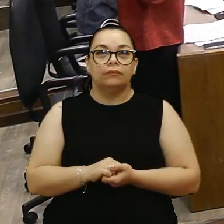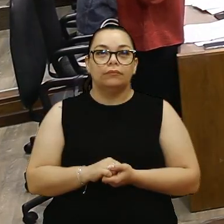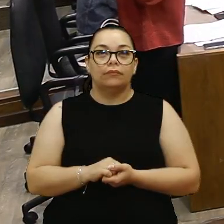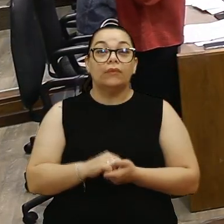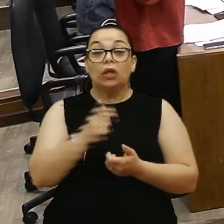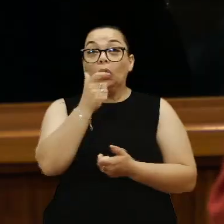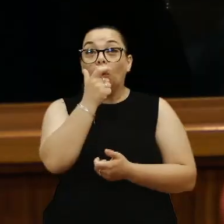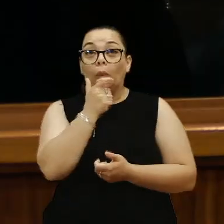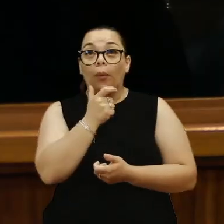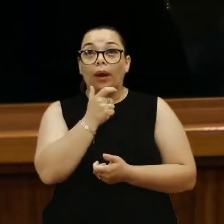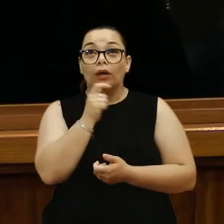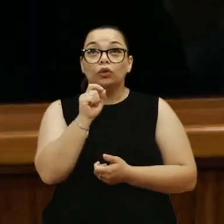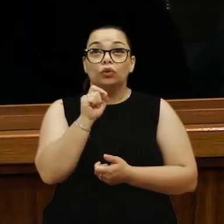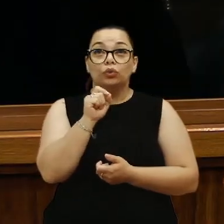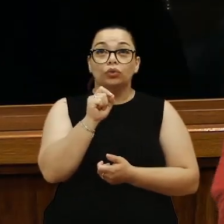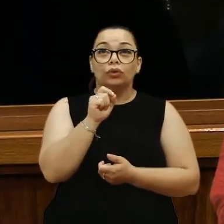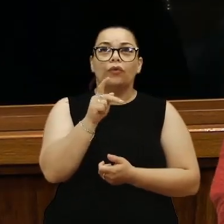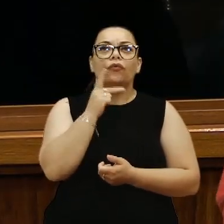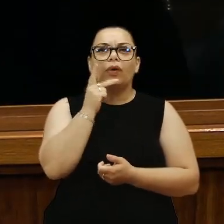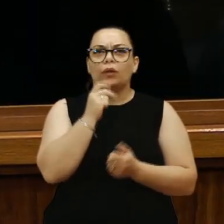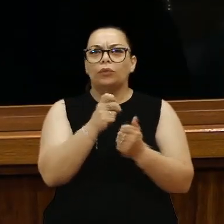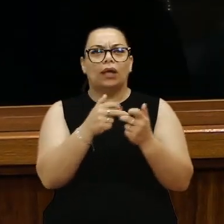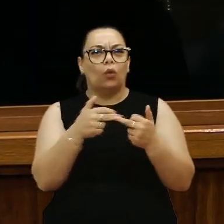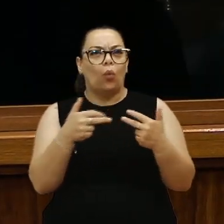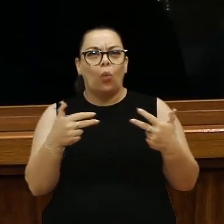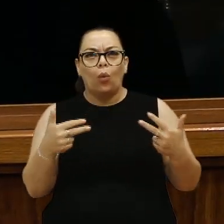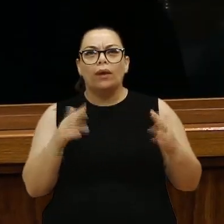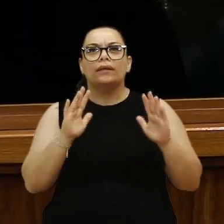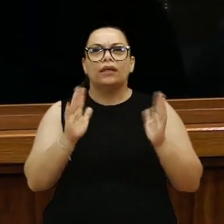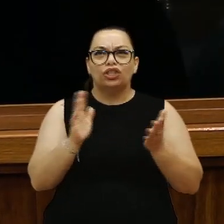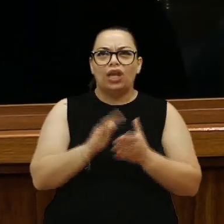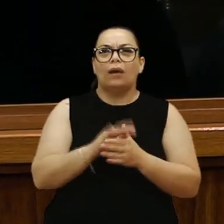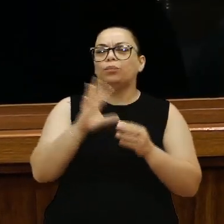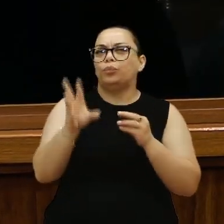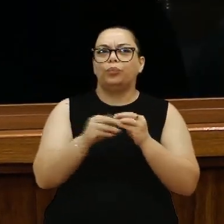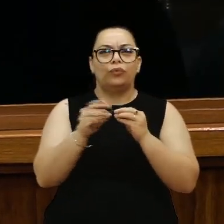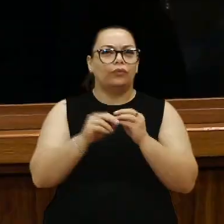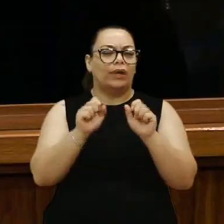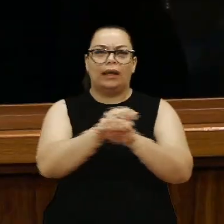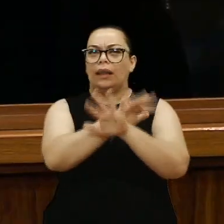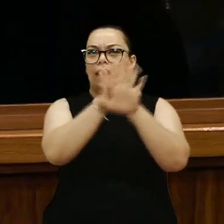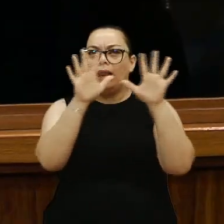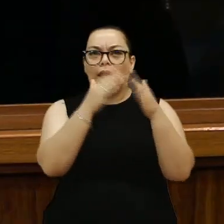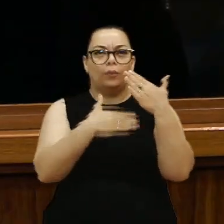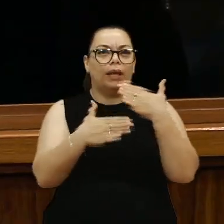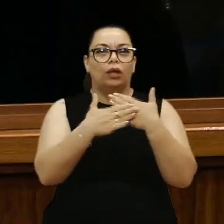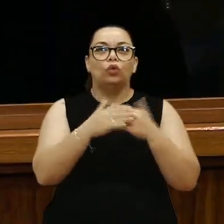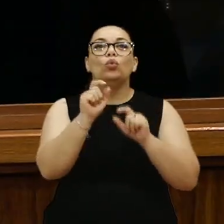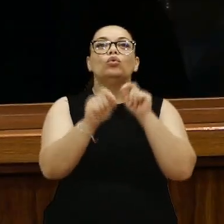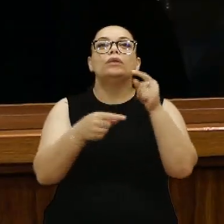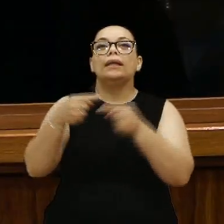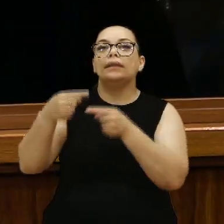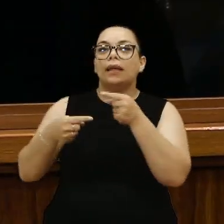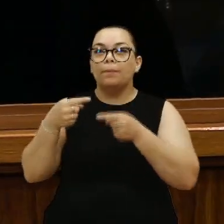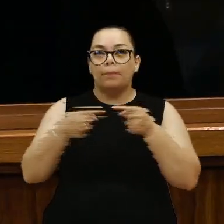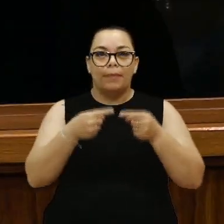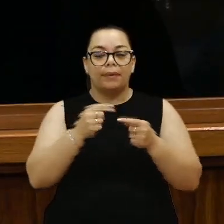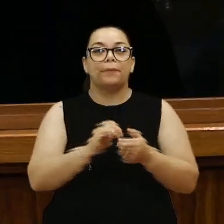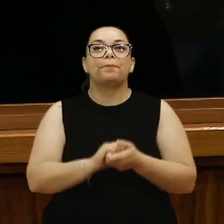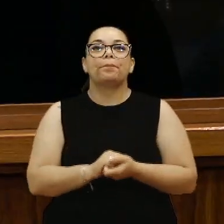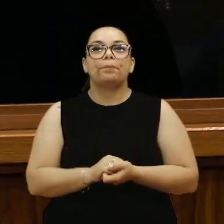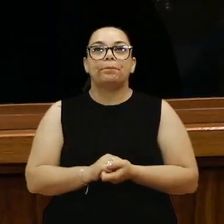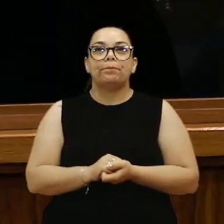Eu acho que já foi dito muita coisa aqui, já está muito nítido para todo mundo aqui o que está em debate, o que está em